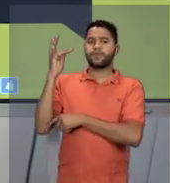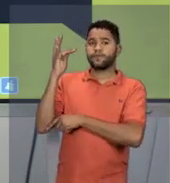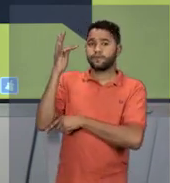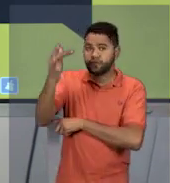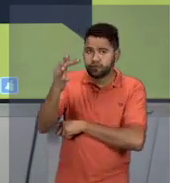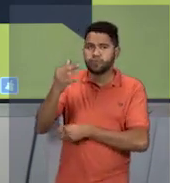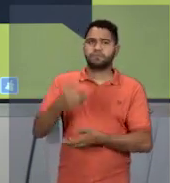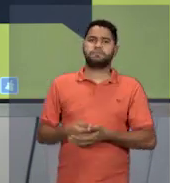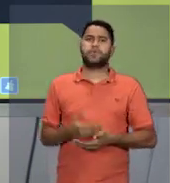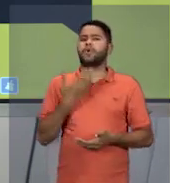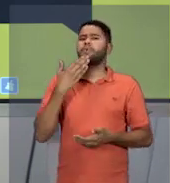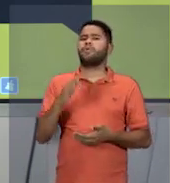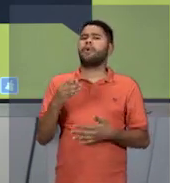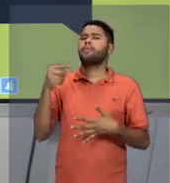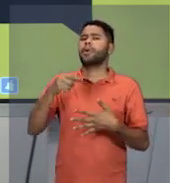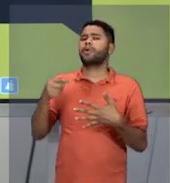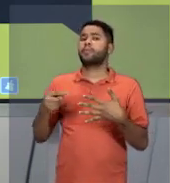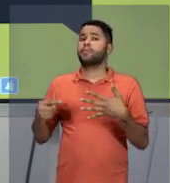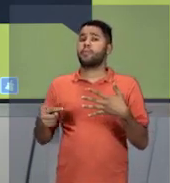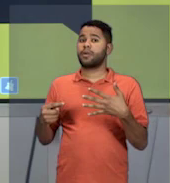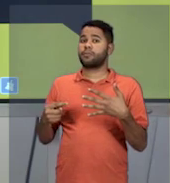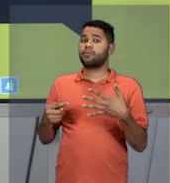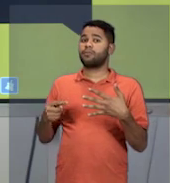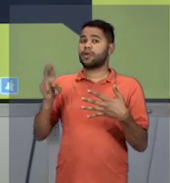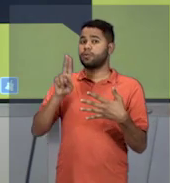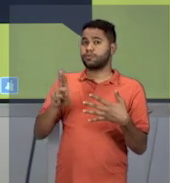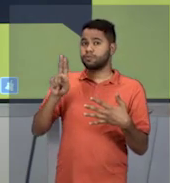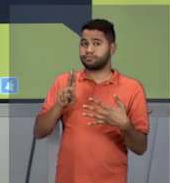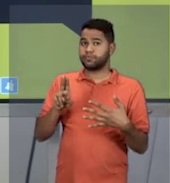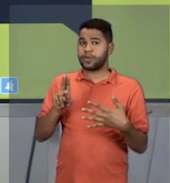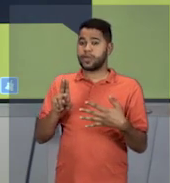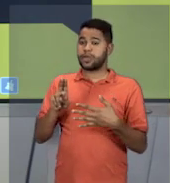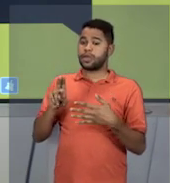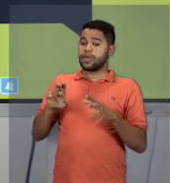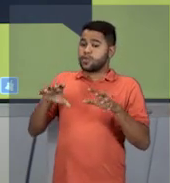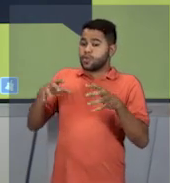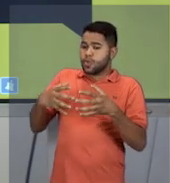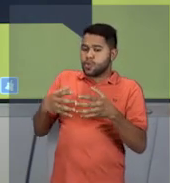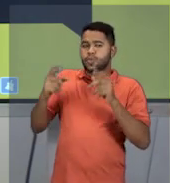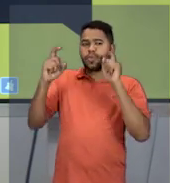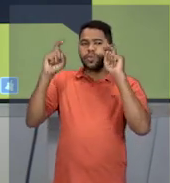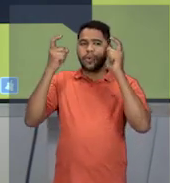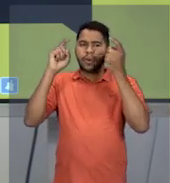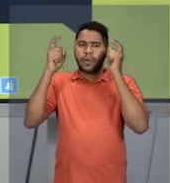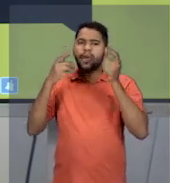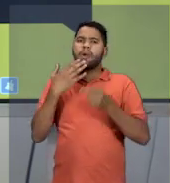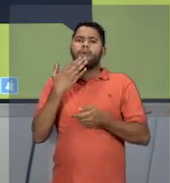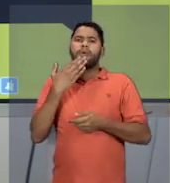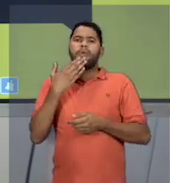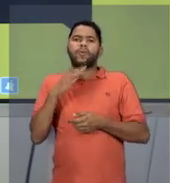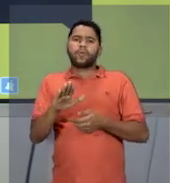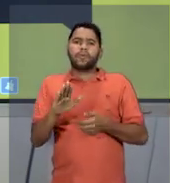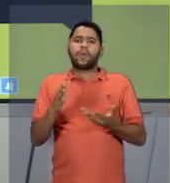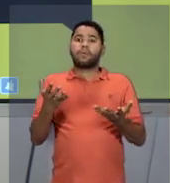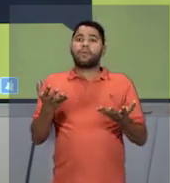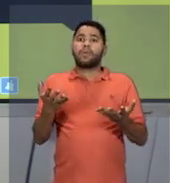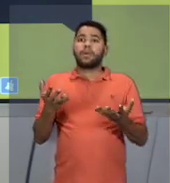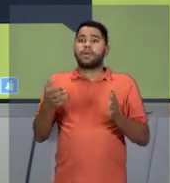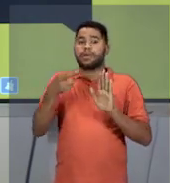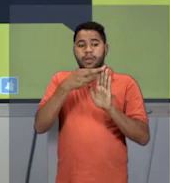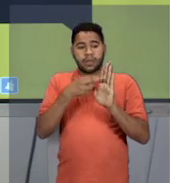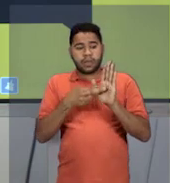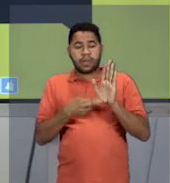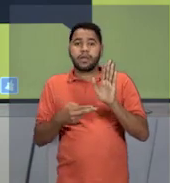alguma coisa, quais medidas seriam adotadas. E esse conselho determinava quais seriam as